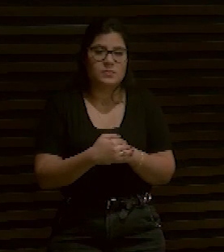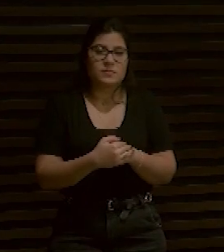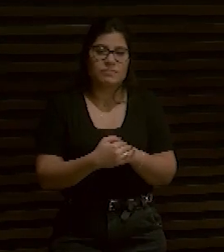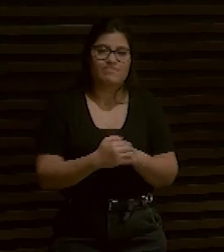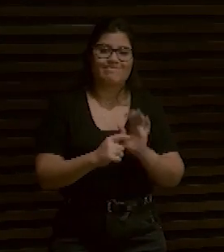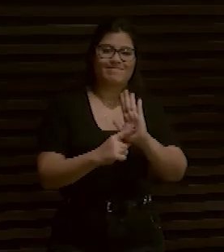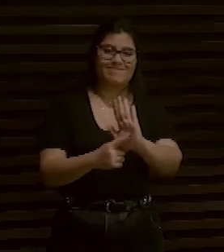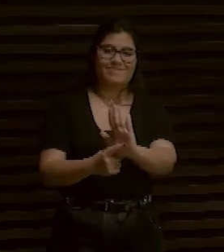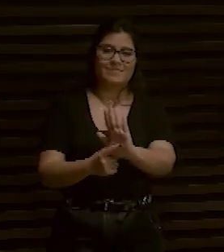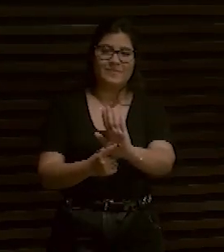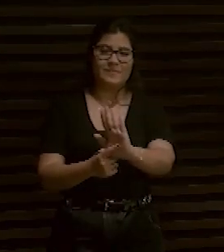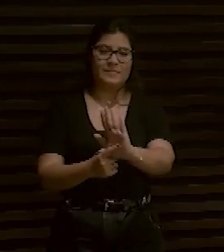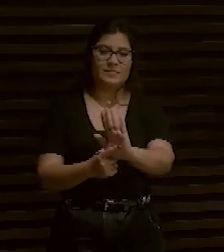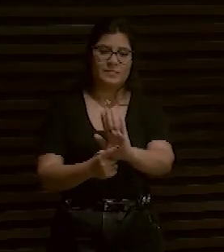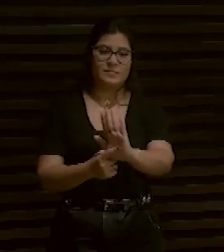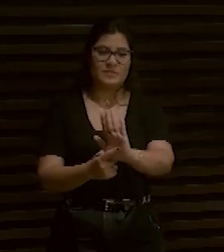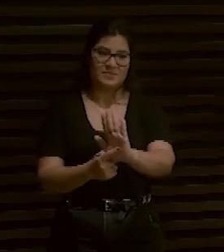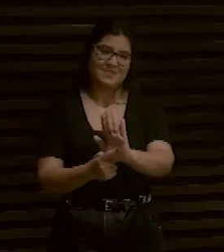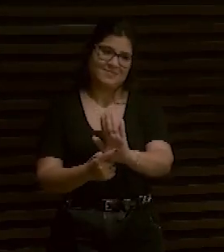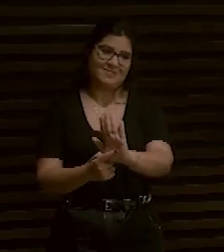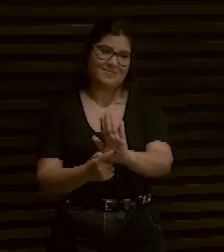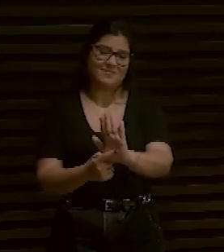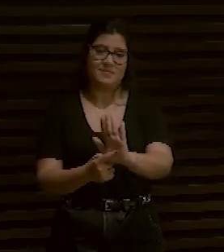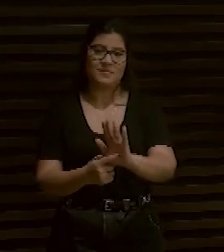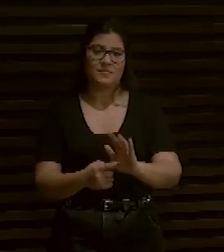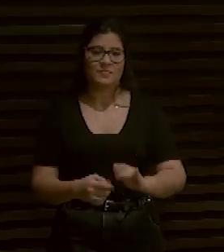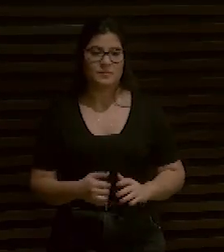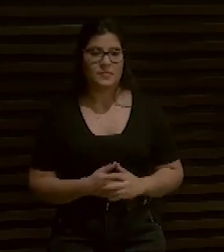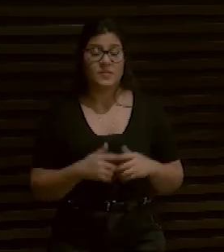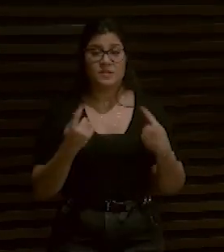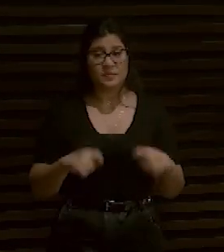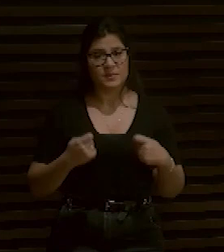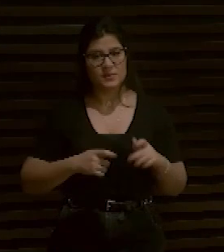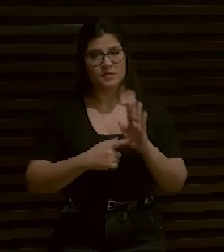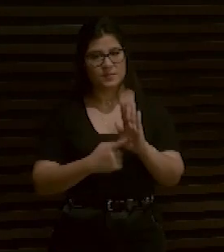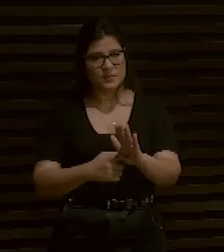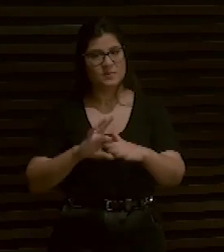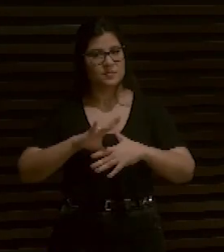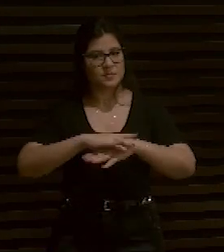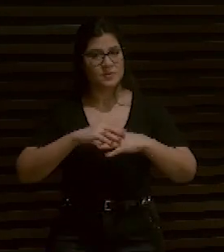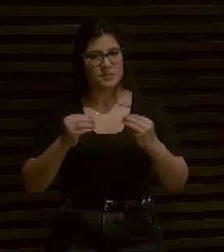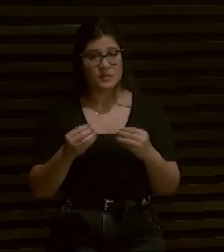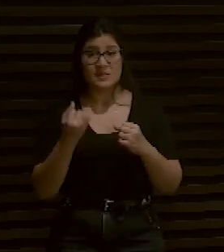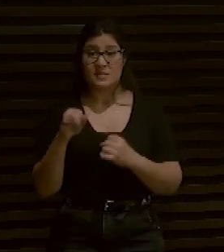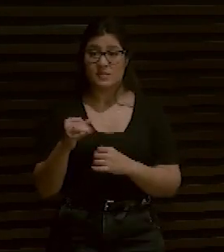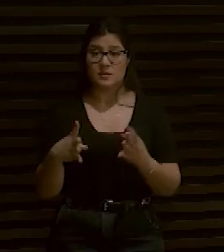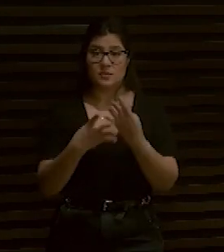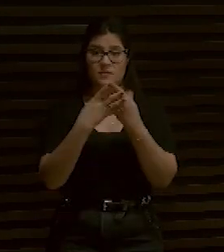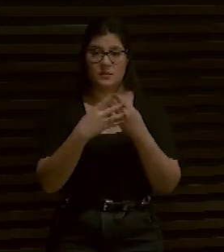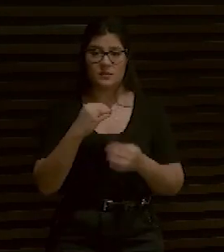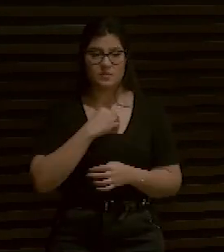irmão. Tira o esparadrapo que esconde ele. A ferida precisa ser aberta para ser curada. Se você não confessar o seu